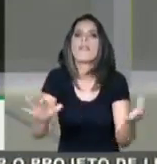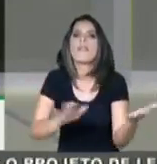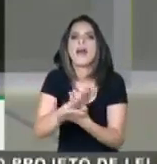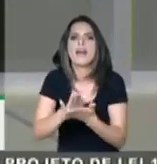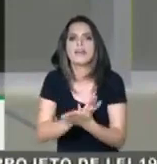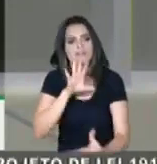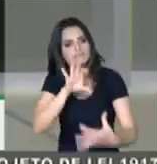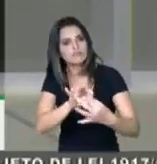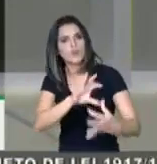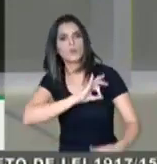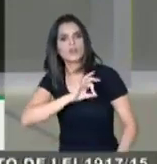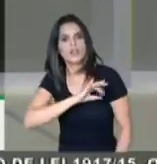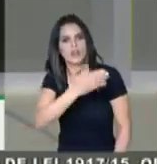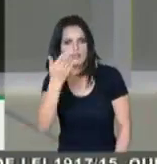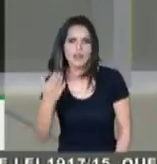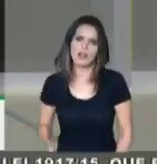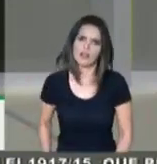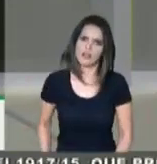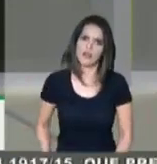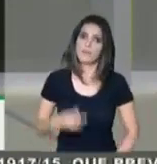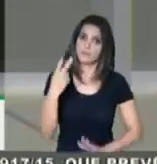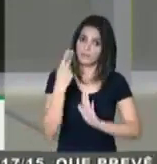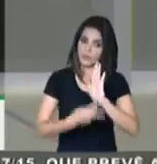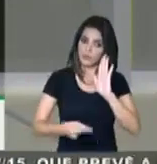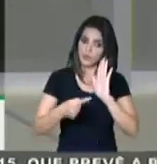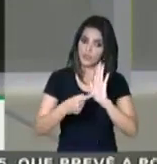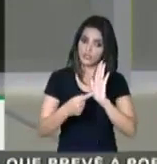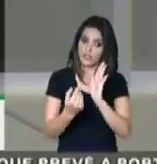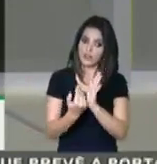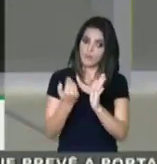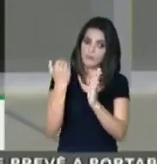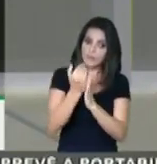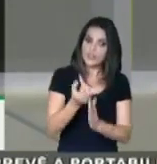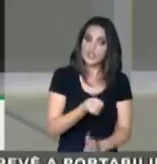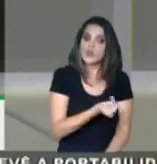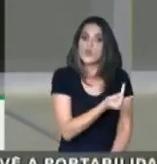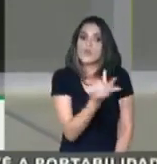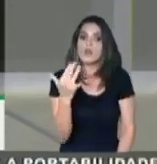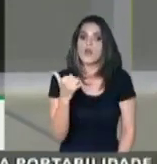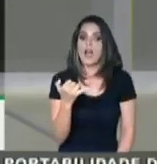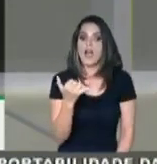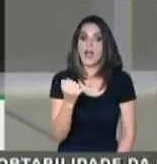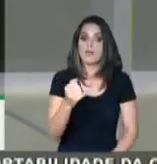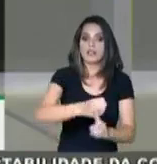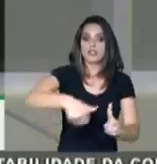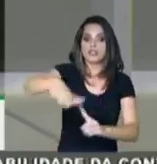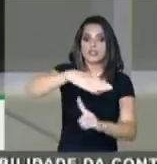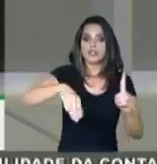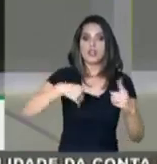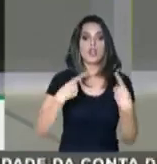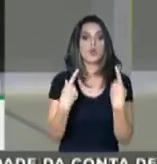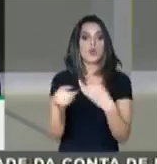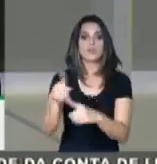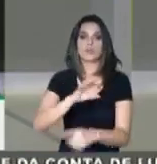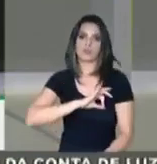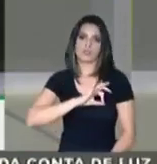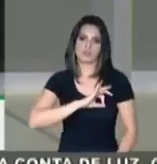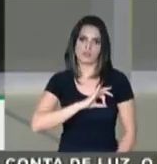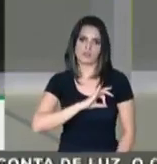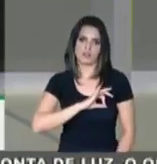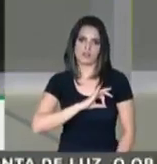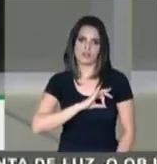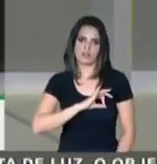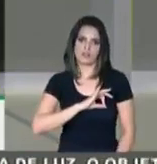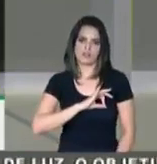com os policiais. Um projeto que amplia o número de armas na sociedade é um projeto contra as polícias.